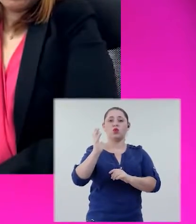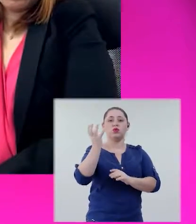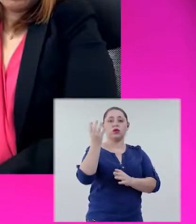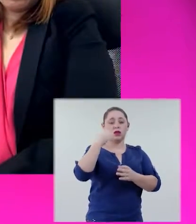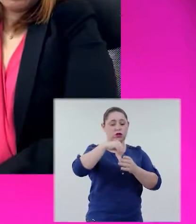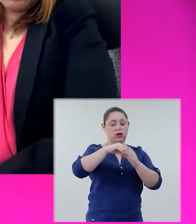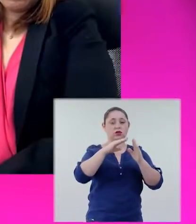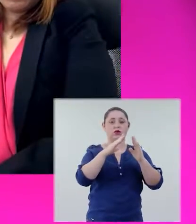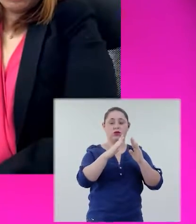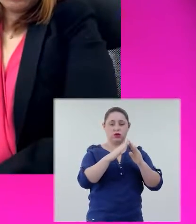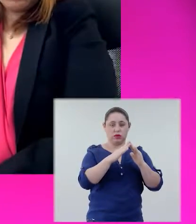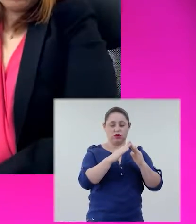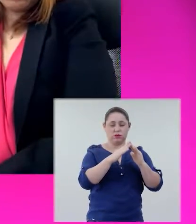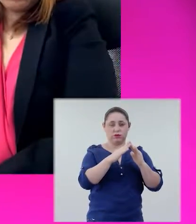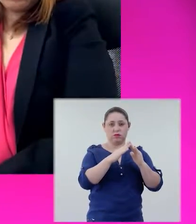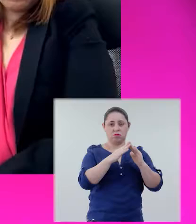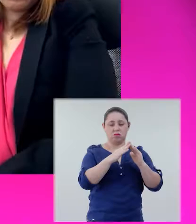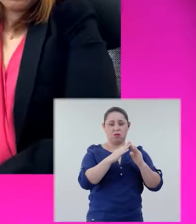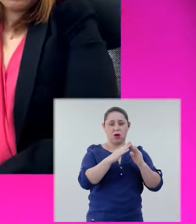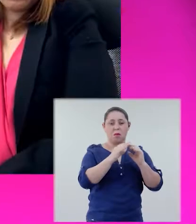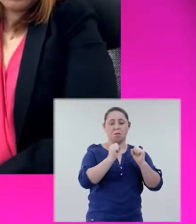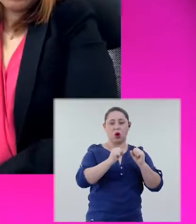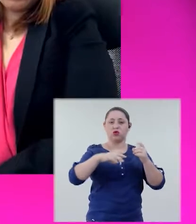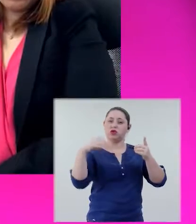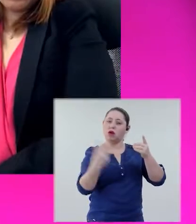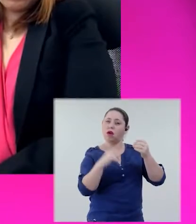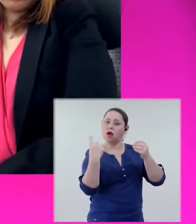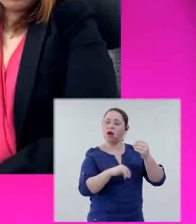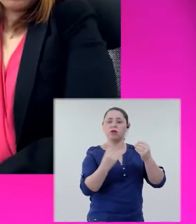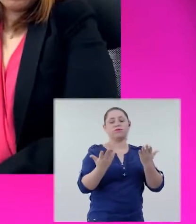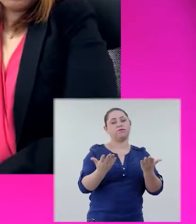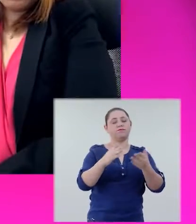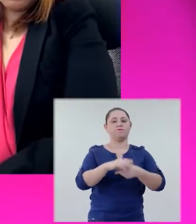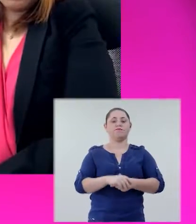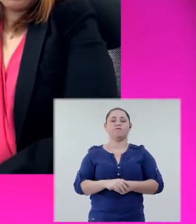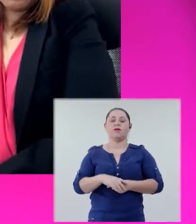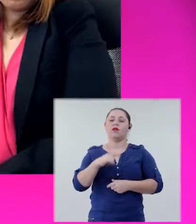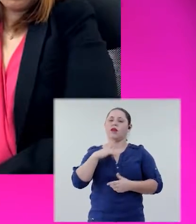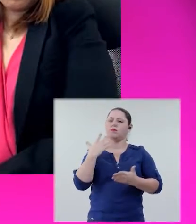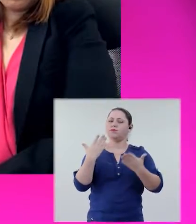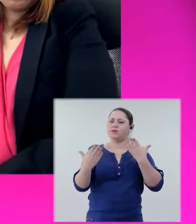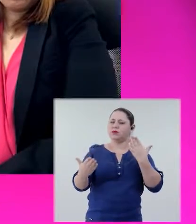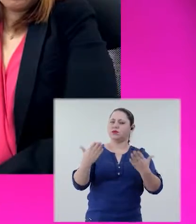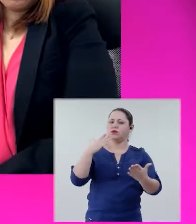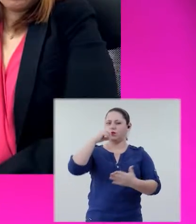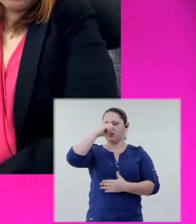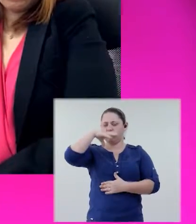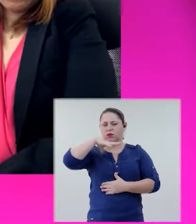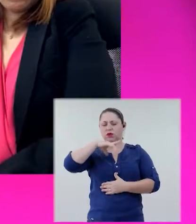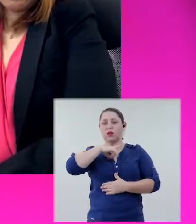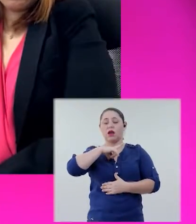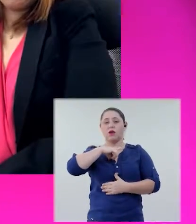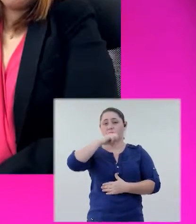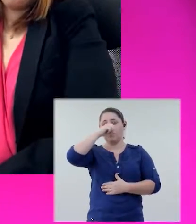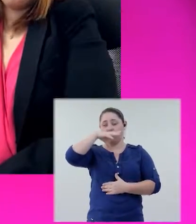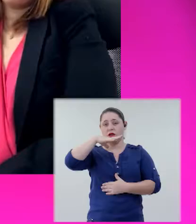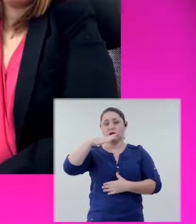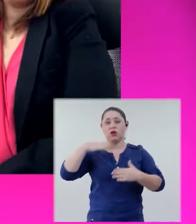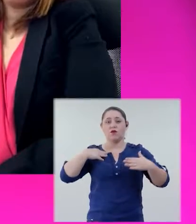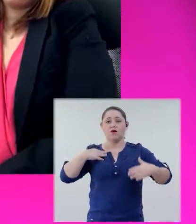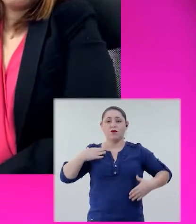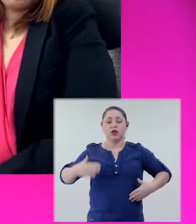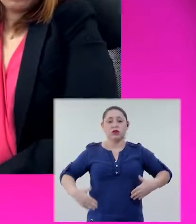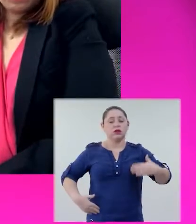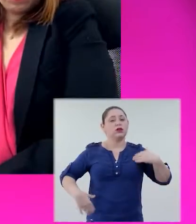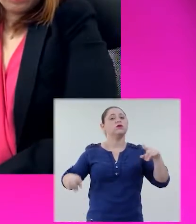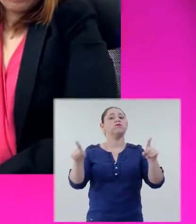que acontece dentro de casa, que seja os maus tratos, né? Nós temos a violência psicológica, nós temos a